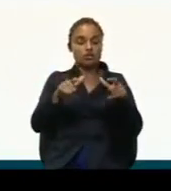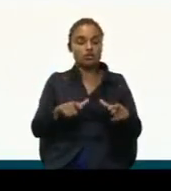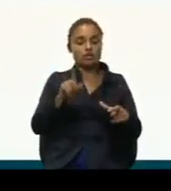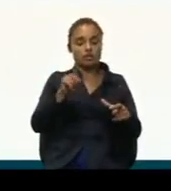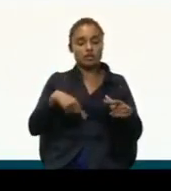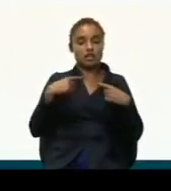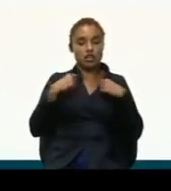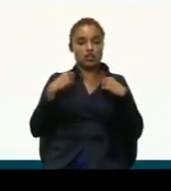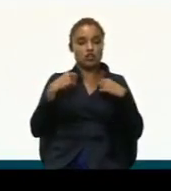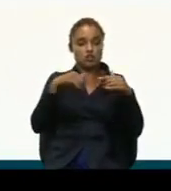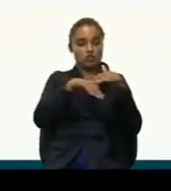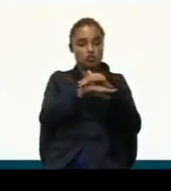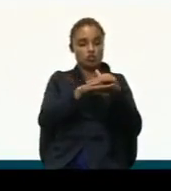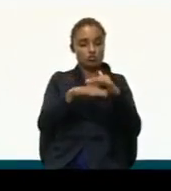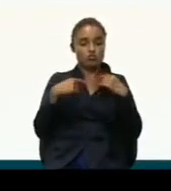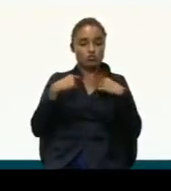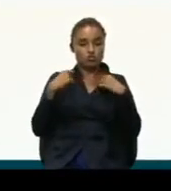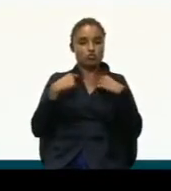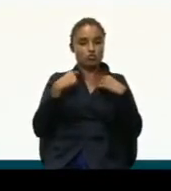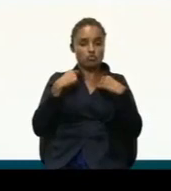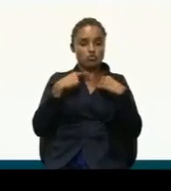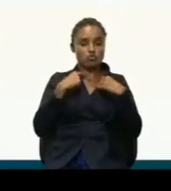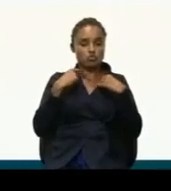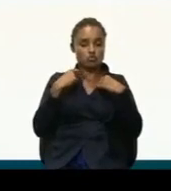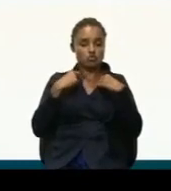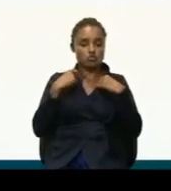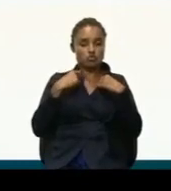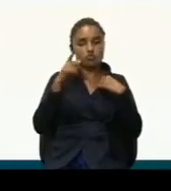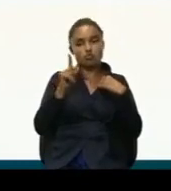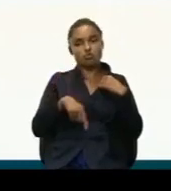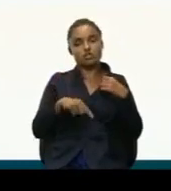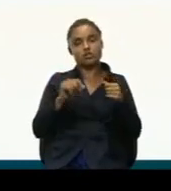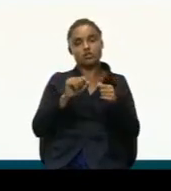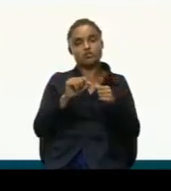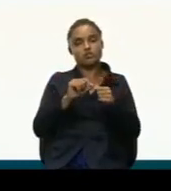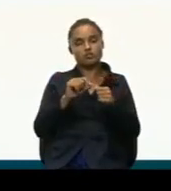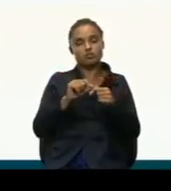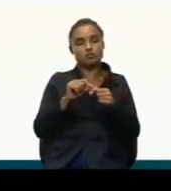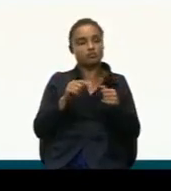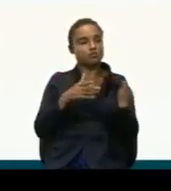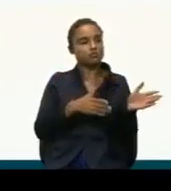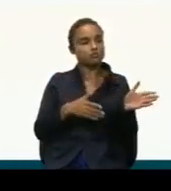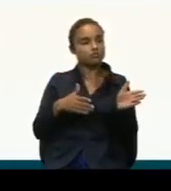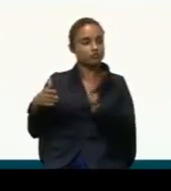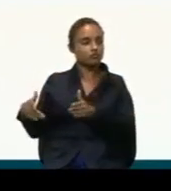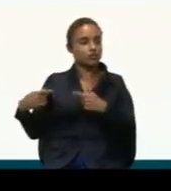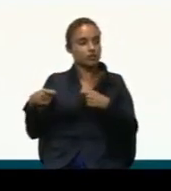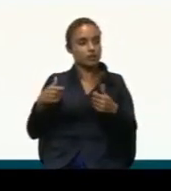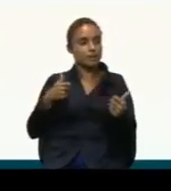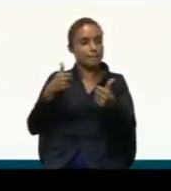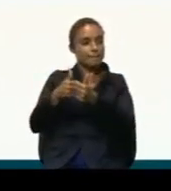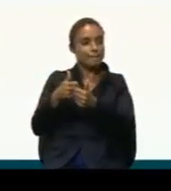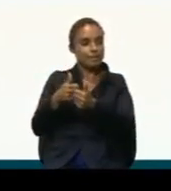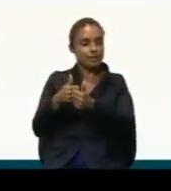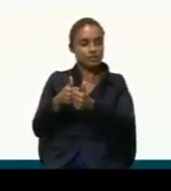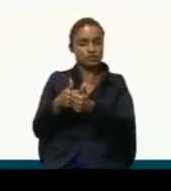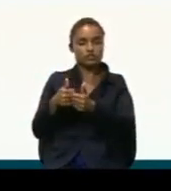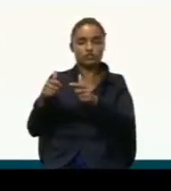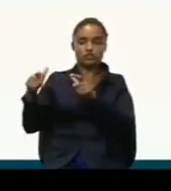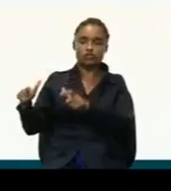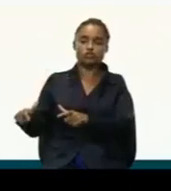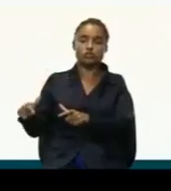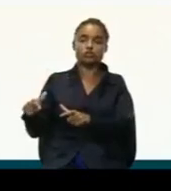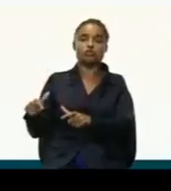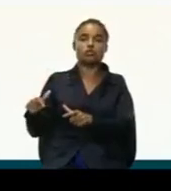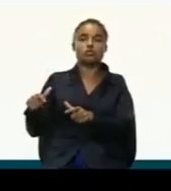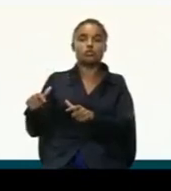ser próxima aos alojamentos e a entrada da obra sem ligação direta com o local destinado às